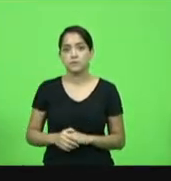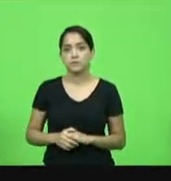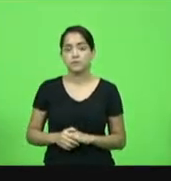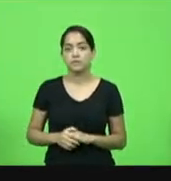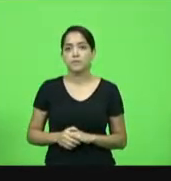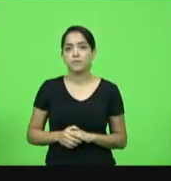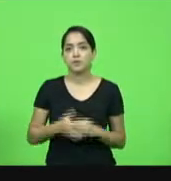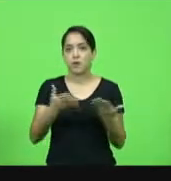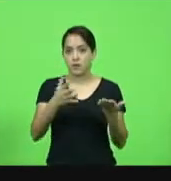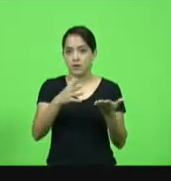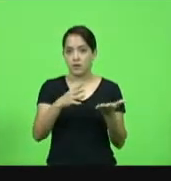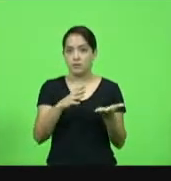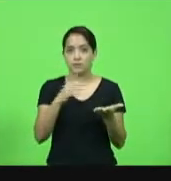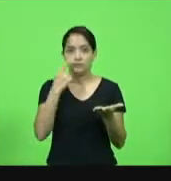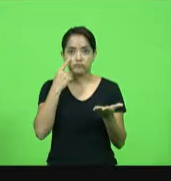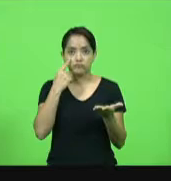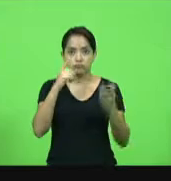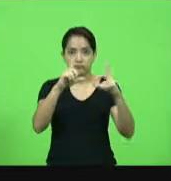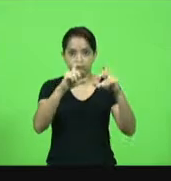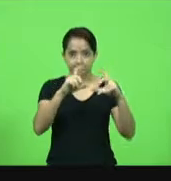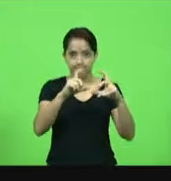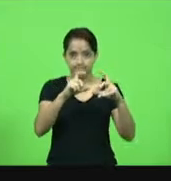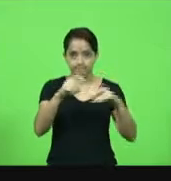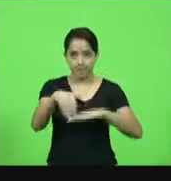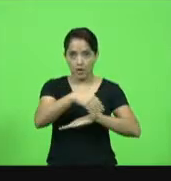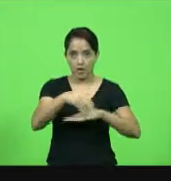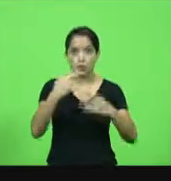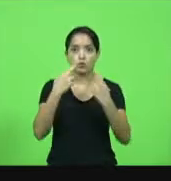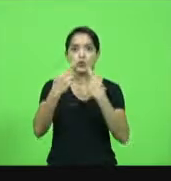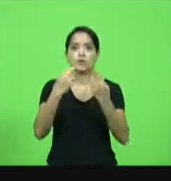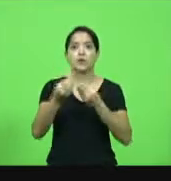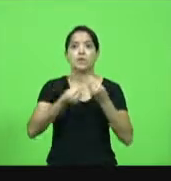Olha o registro da rodovia de Salete.